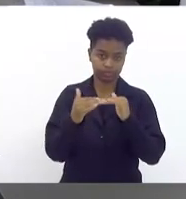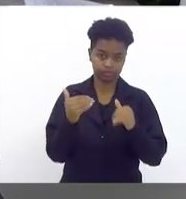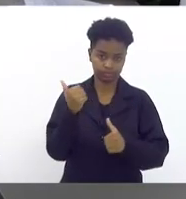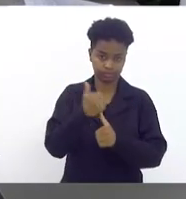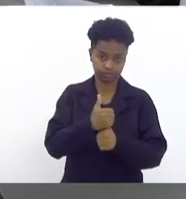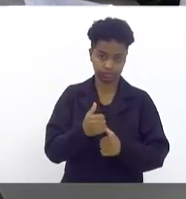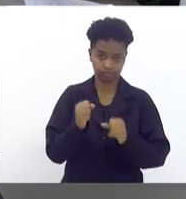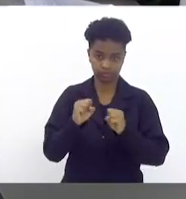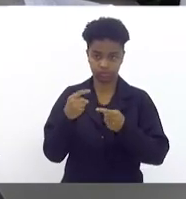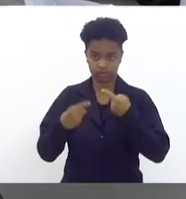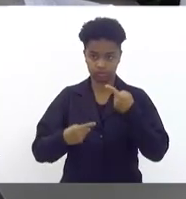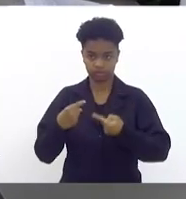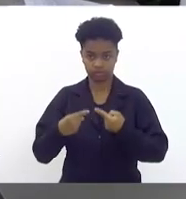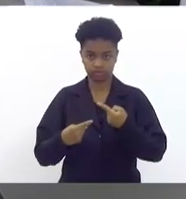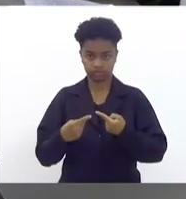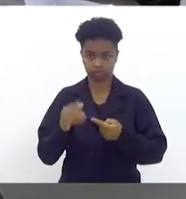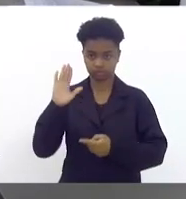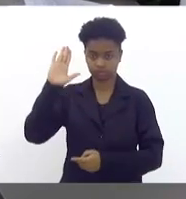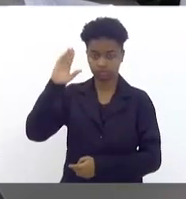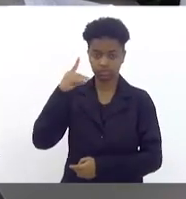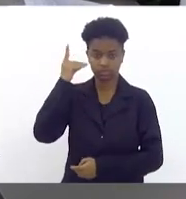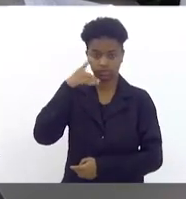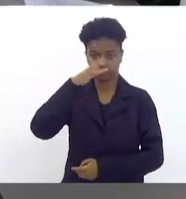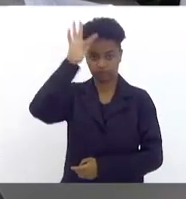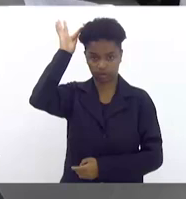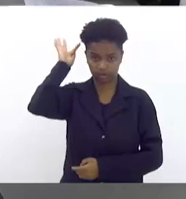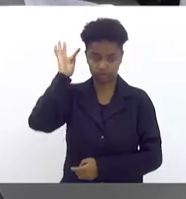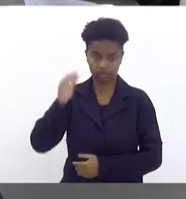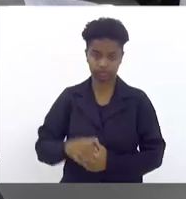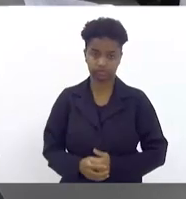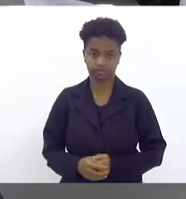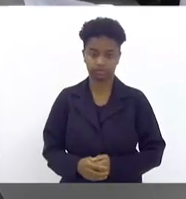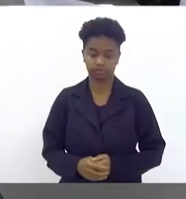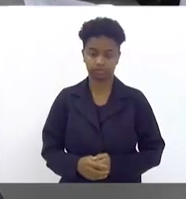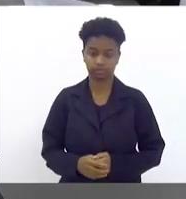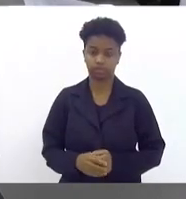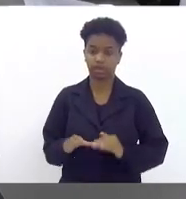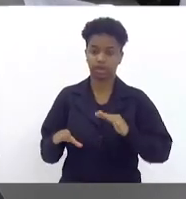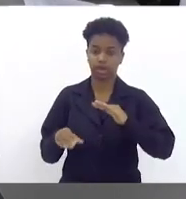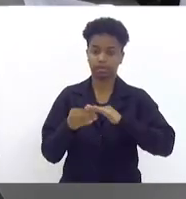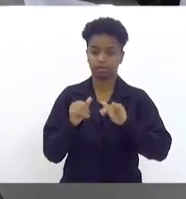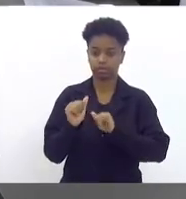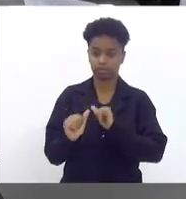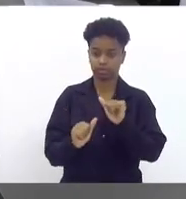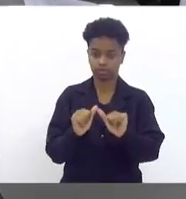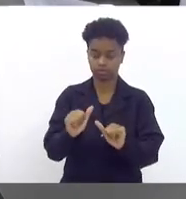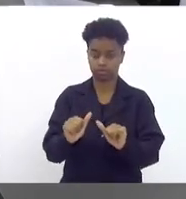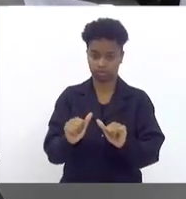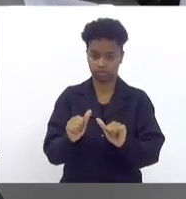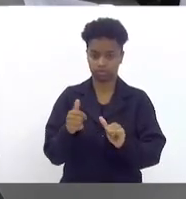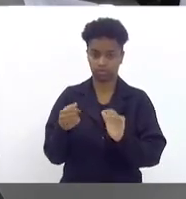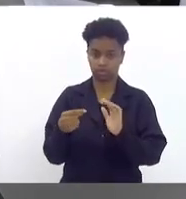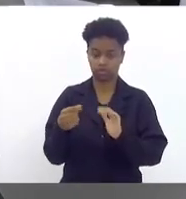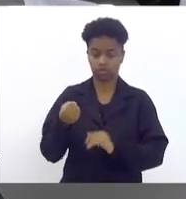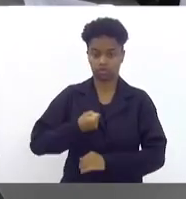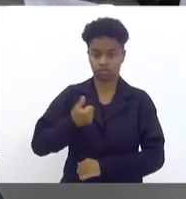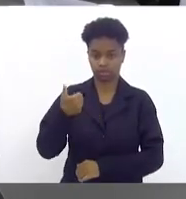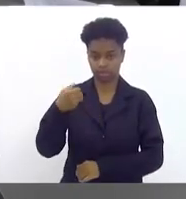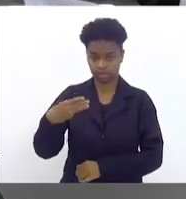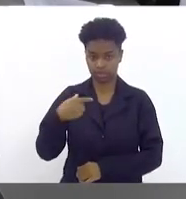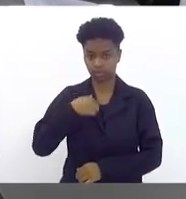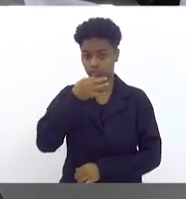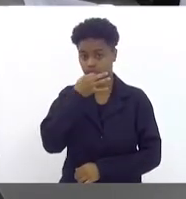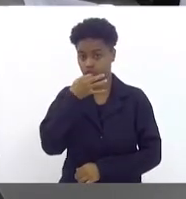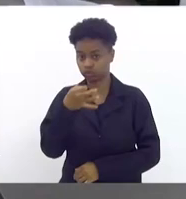discussão. Só para discutir, para discutir, deputado Fred Pacheco. Na emenda modificativa 3, eu queria sugerir